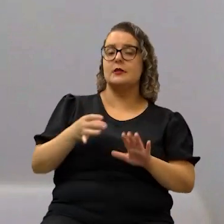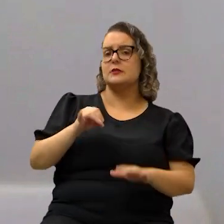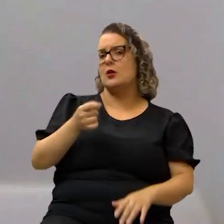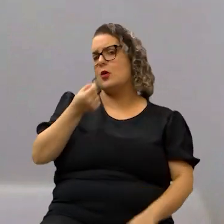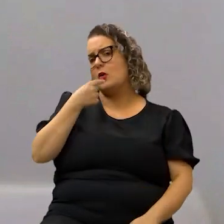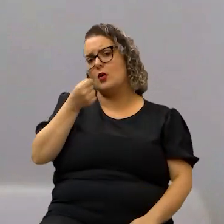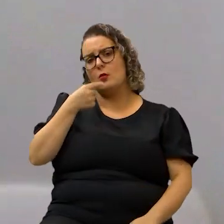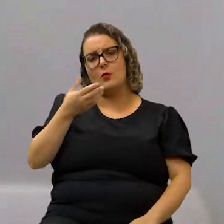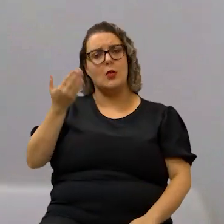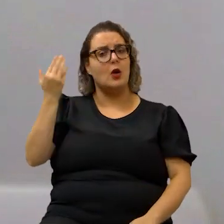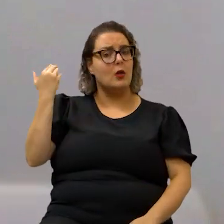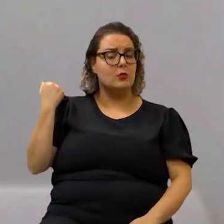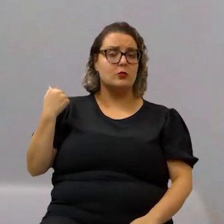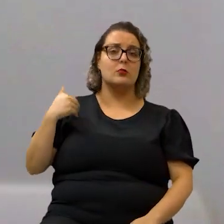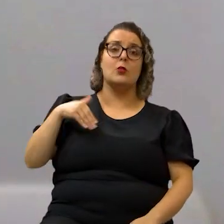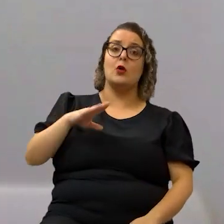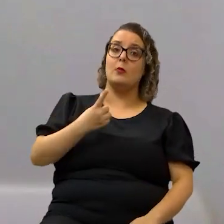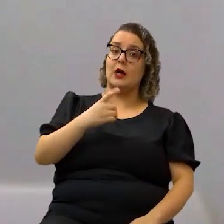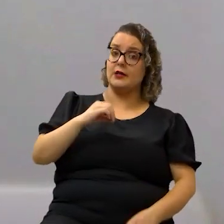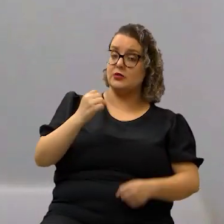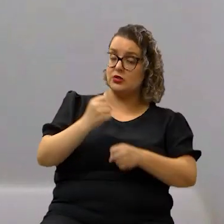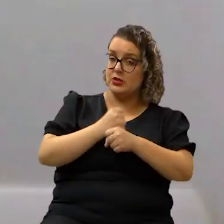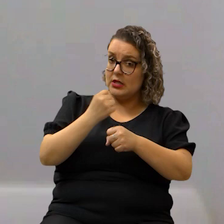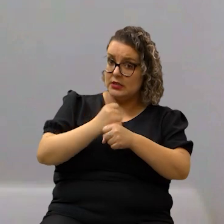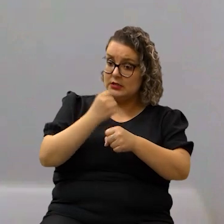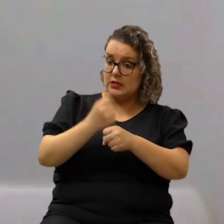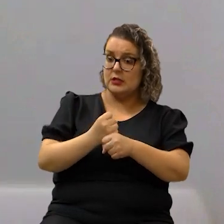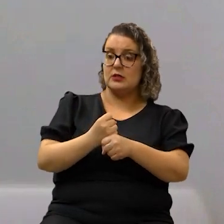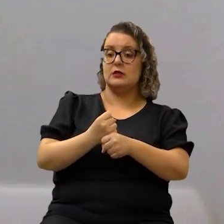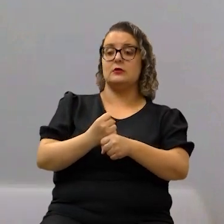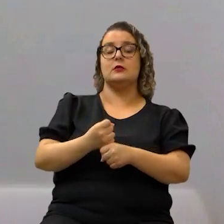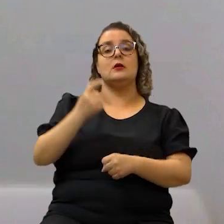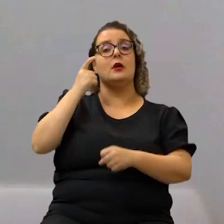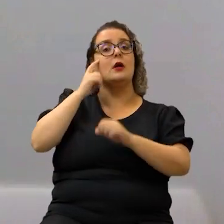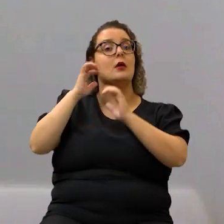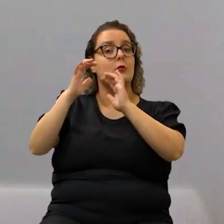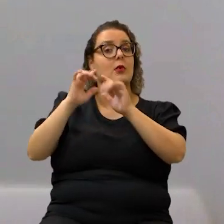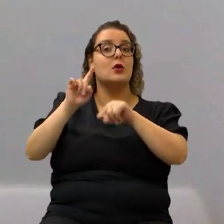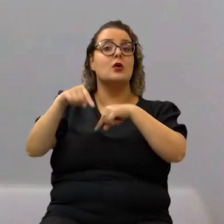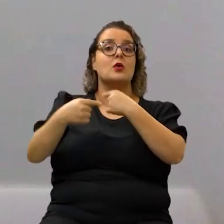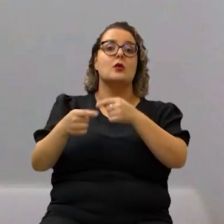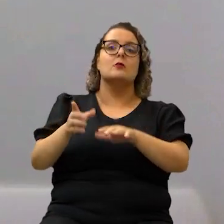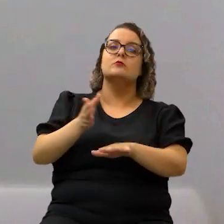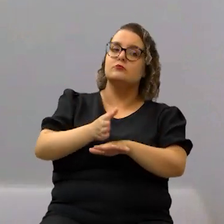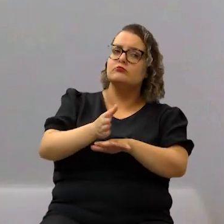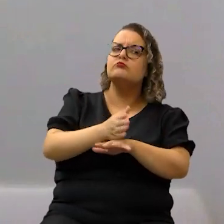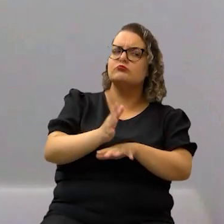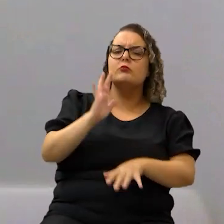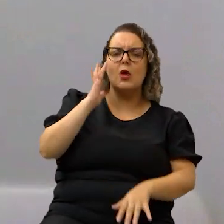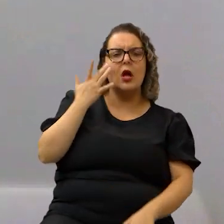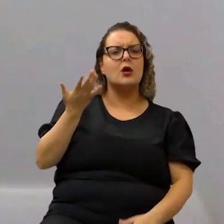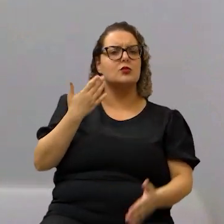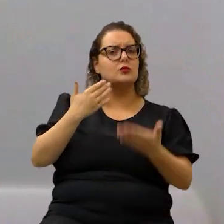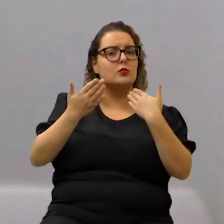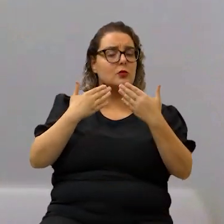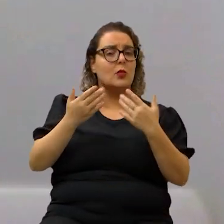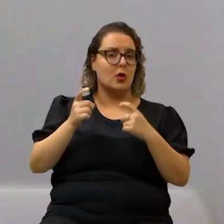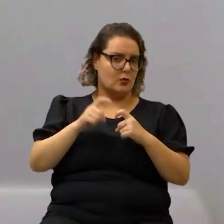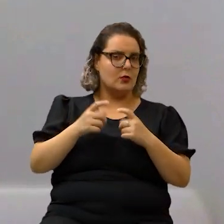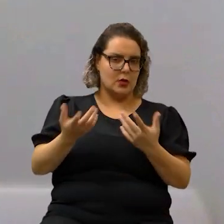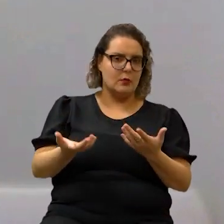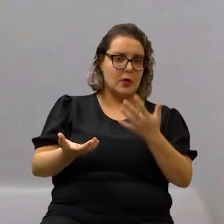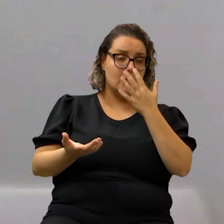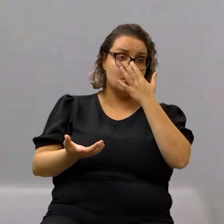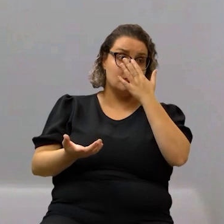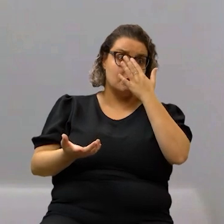já usou o seu anticoncepcional por mais de 10 anos e você pensa em outras alternativas, acho que vale uma conversa sobre